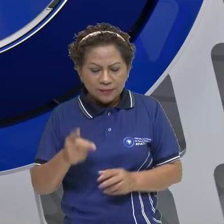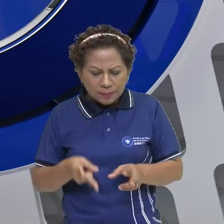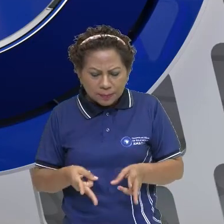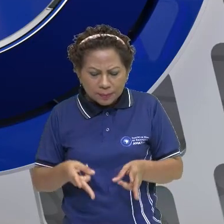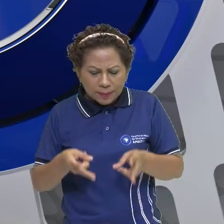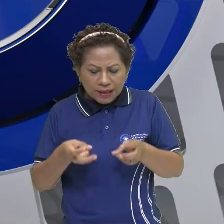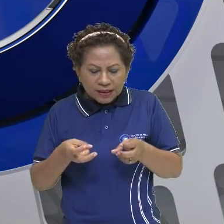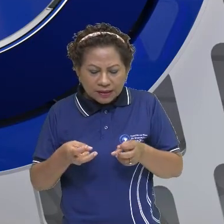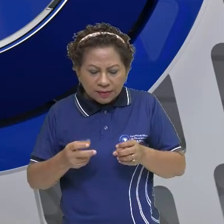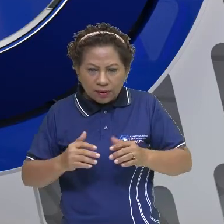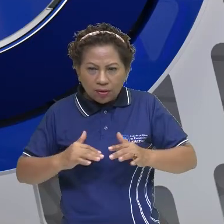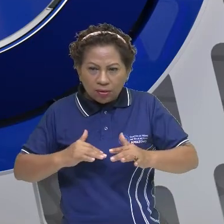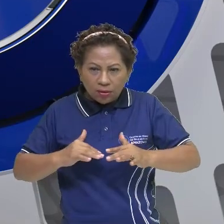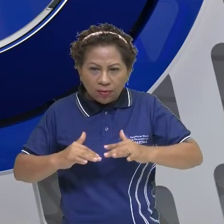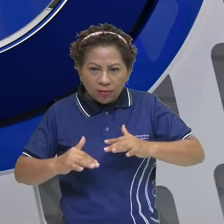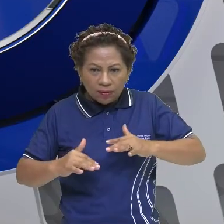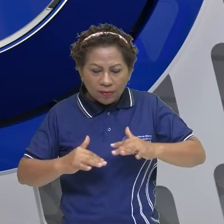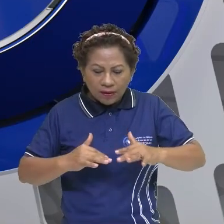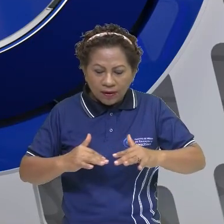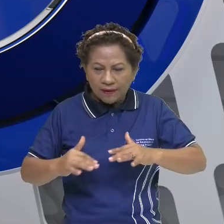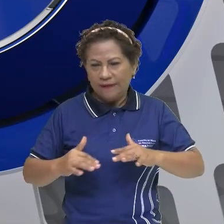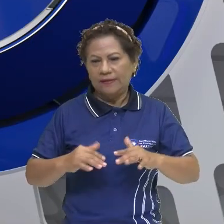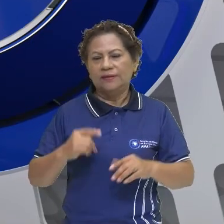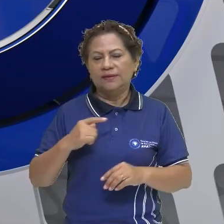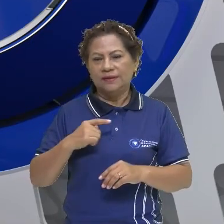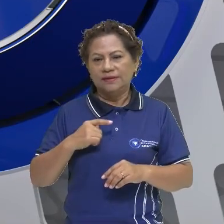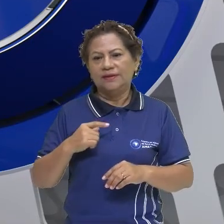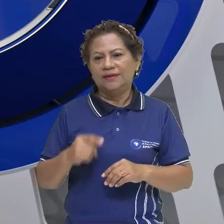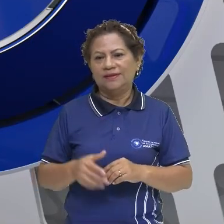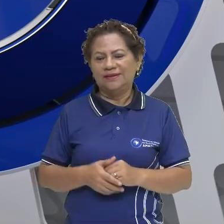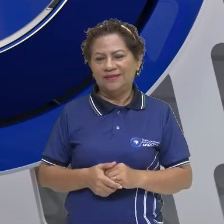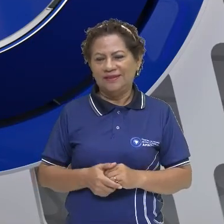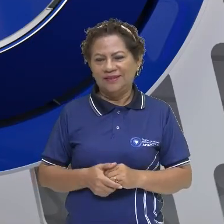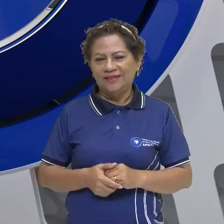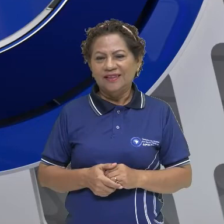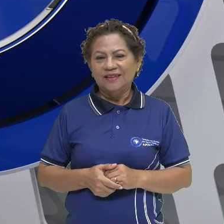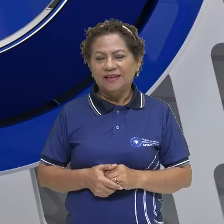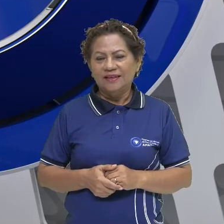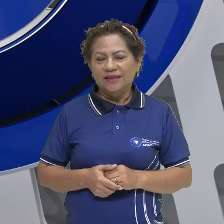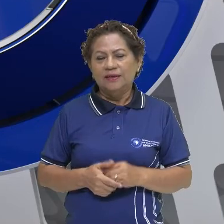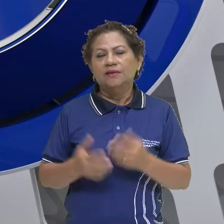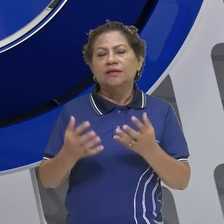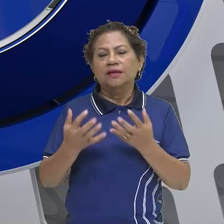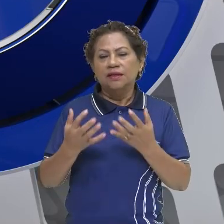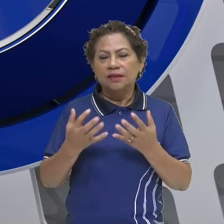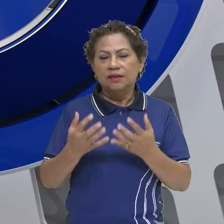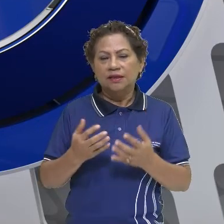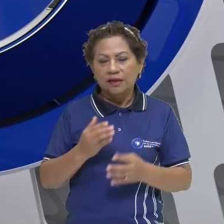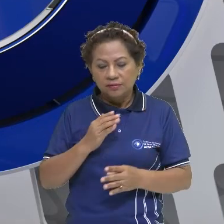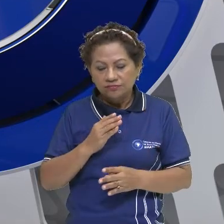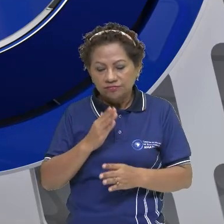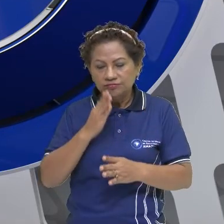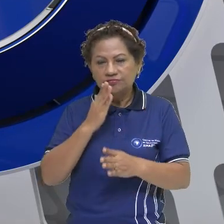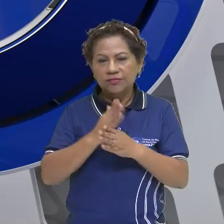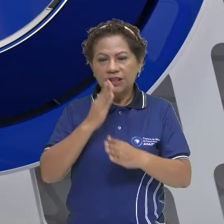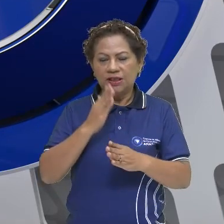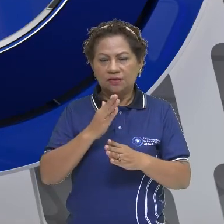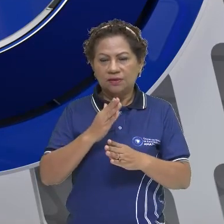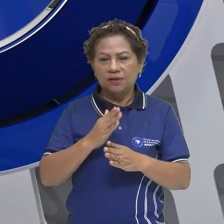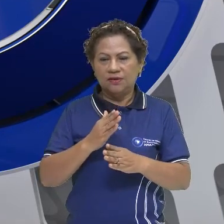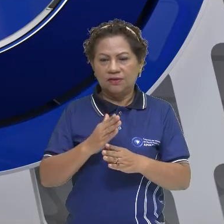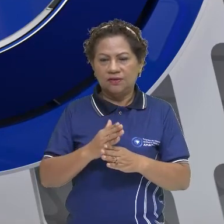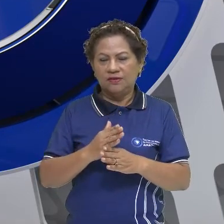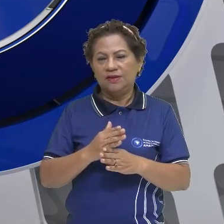saindo. Então, essa noção de perspectiva que eles conseguem encontrar, né,